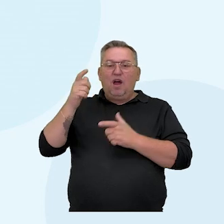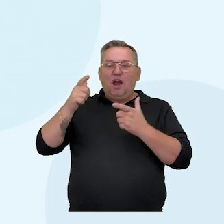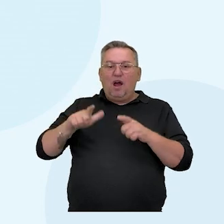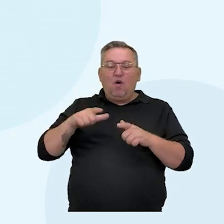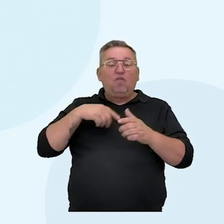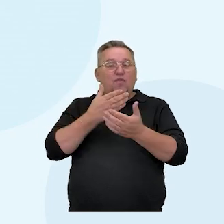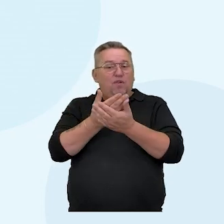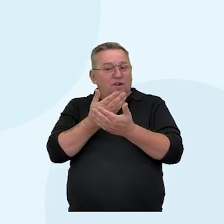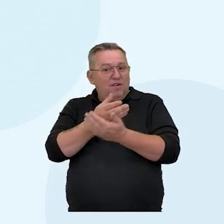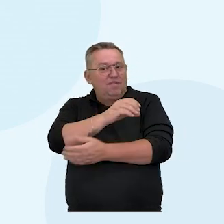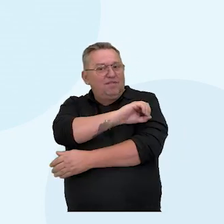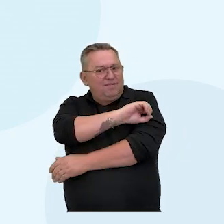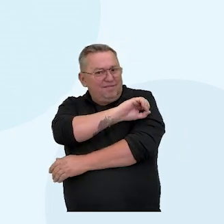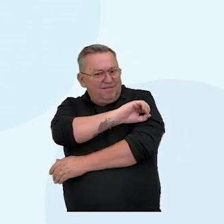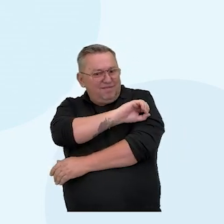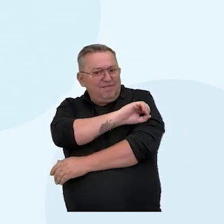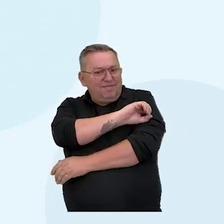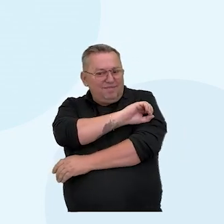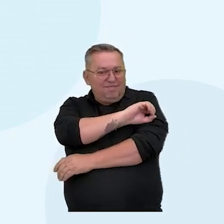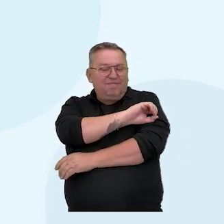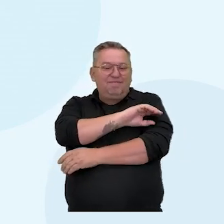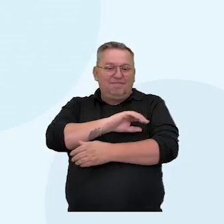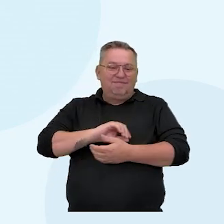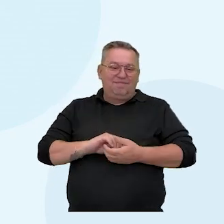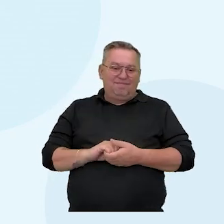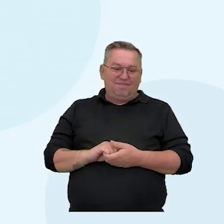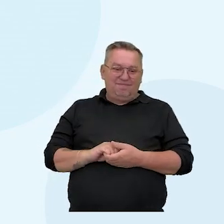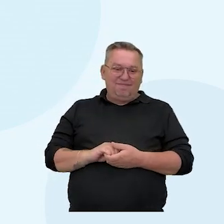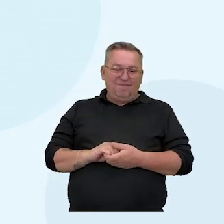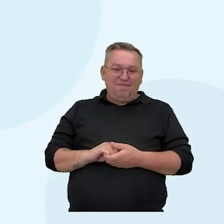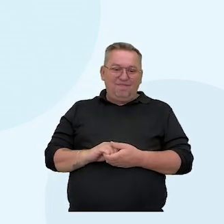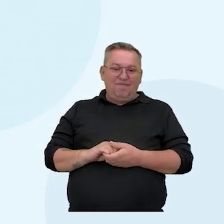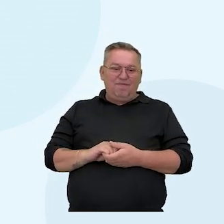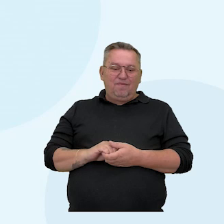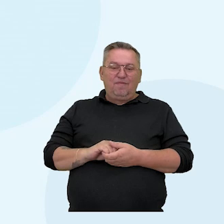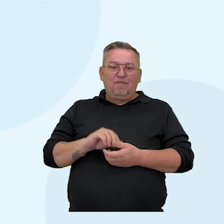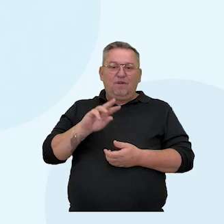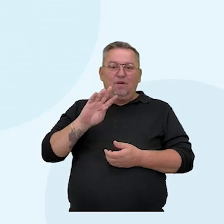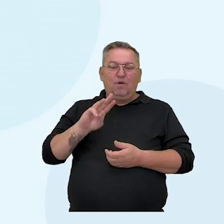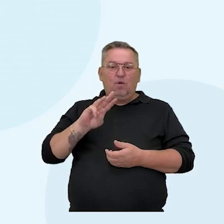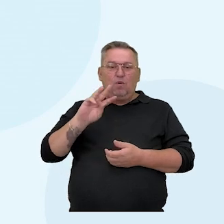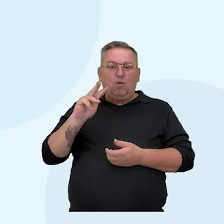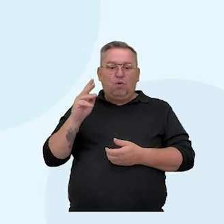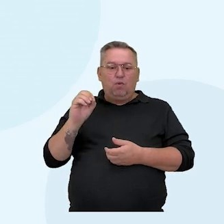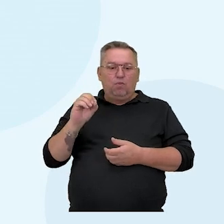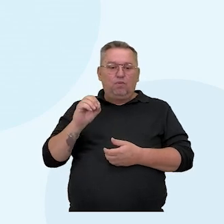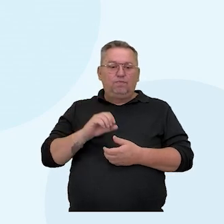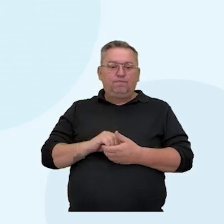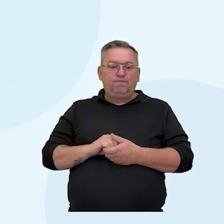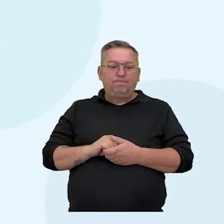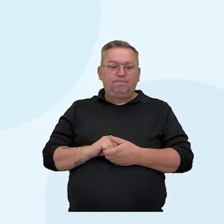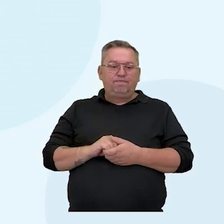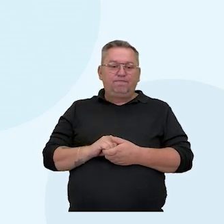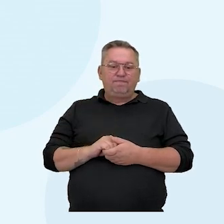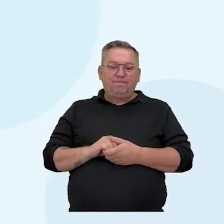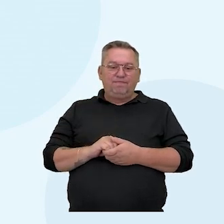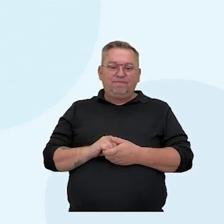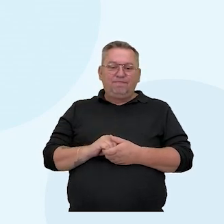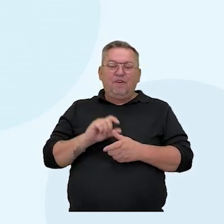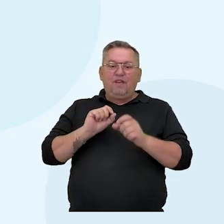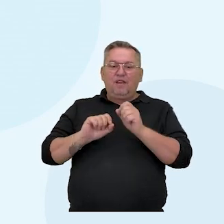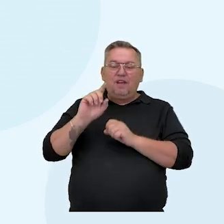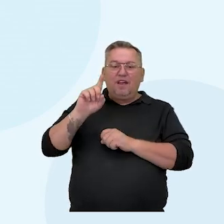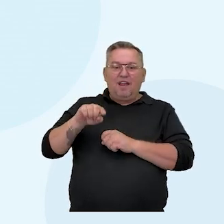no jardim da infância? Né? Então, mais uma pergunta aqui. Aqui é who. Who let the dogs out? Who. Então, quem